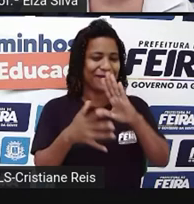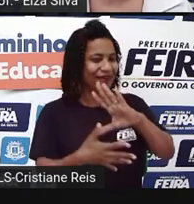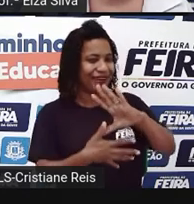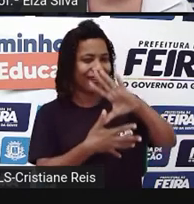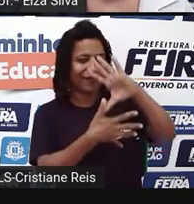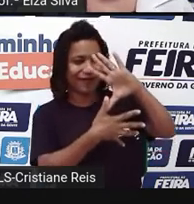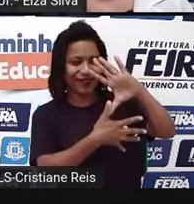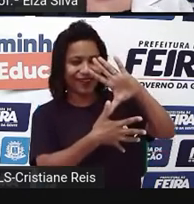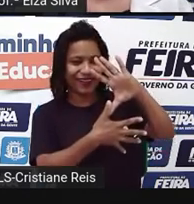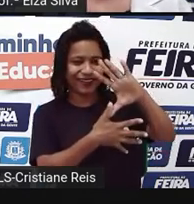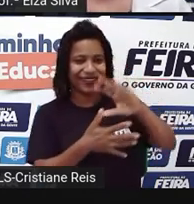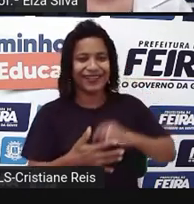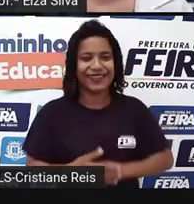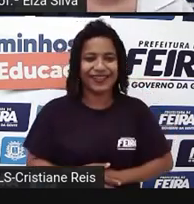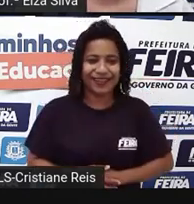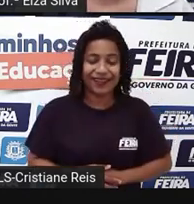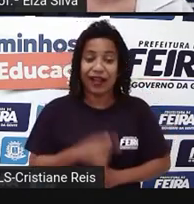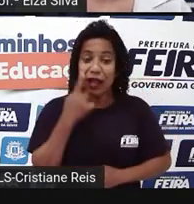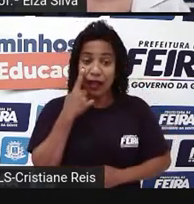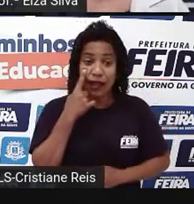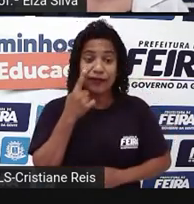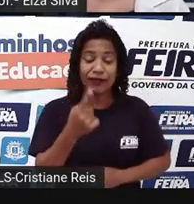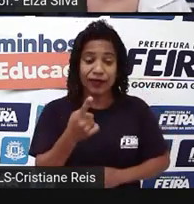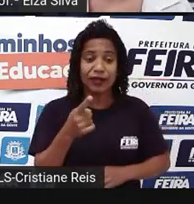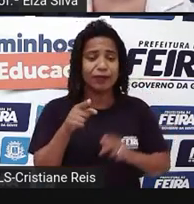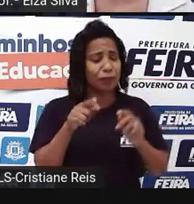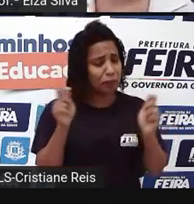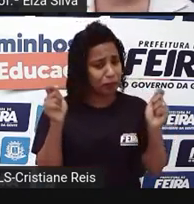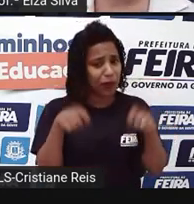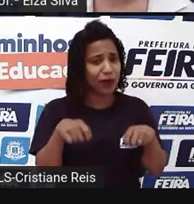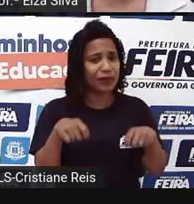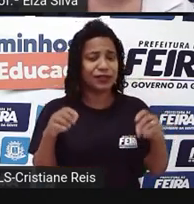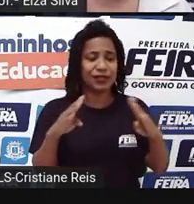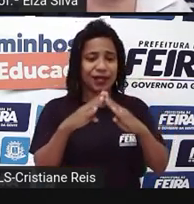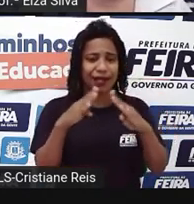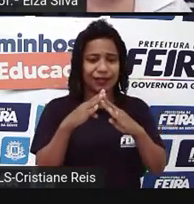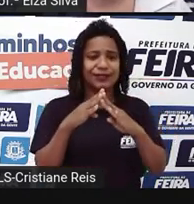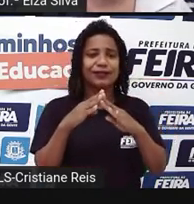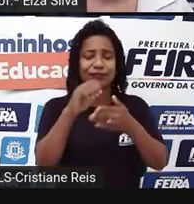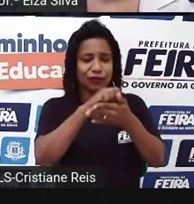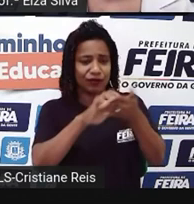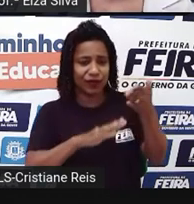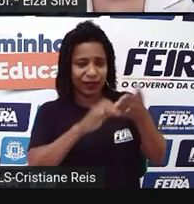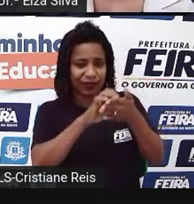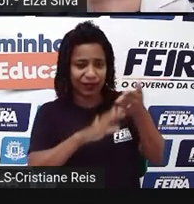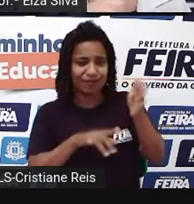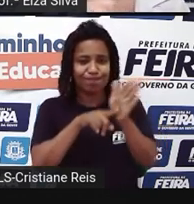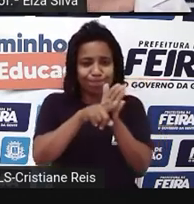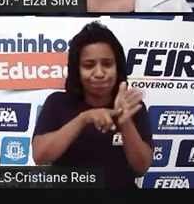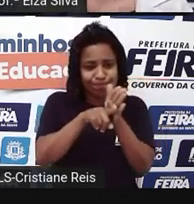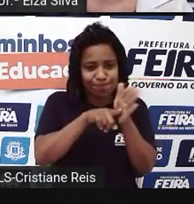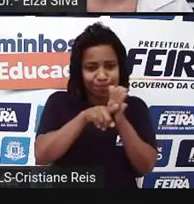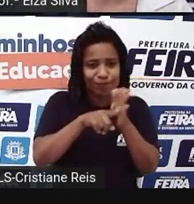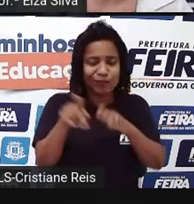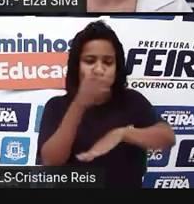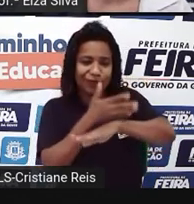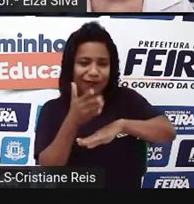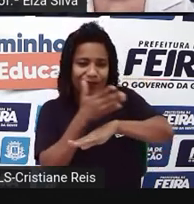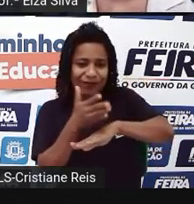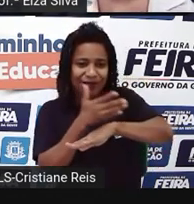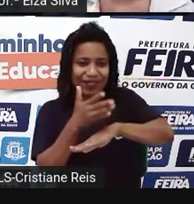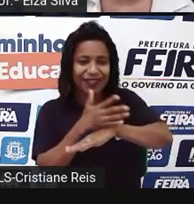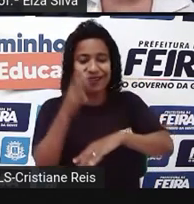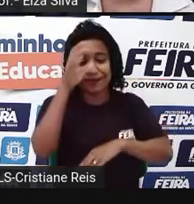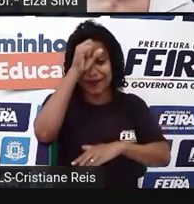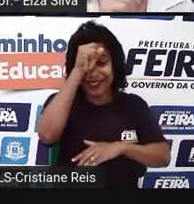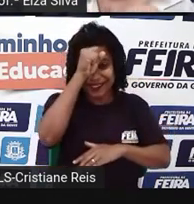vocês fizessem essa atividade em casa, porque vocês irão praticar um pouco mais o seu inglês e fazer essa associação